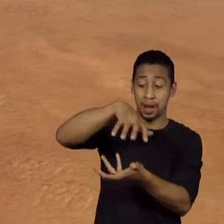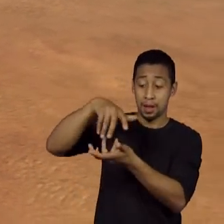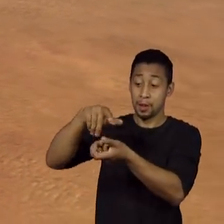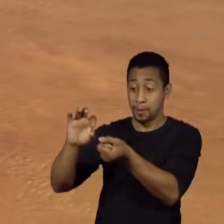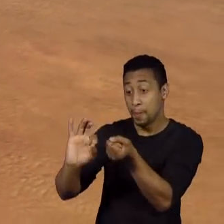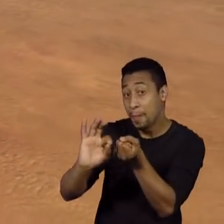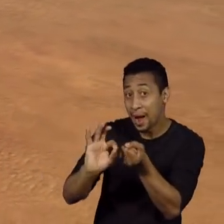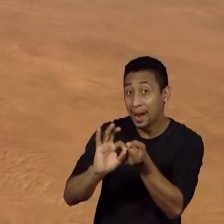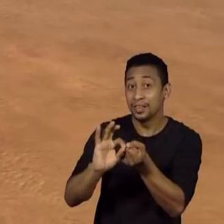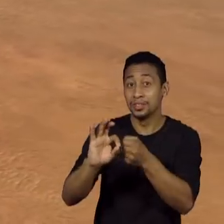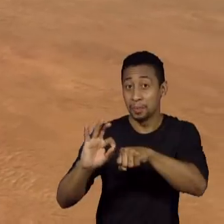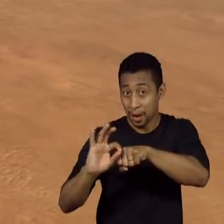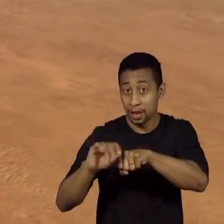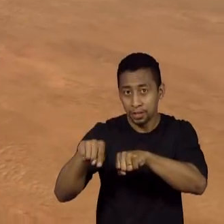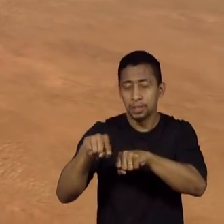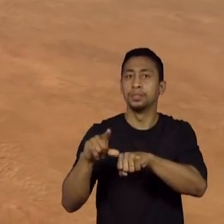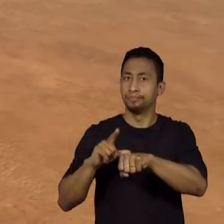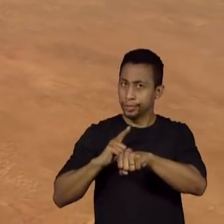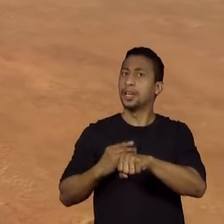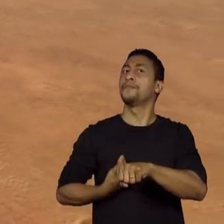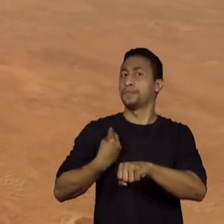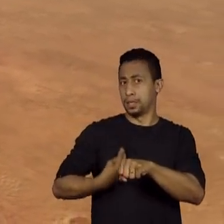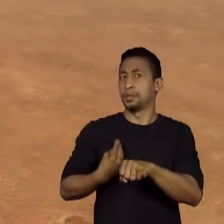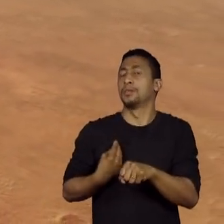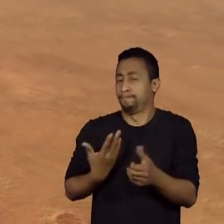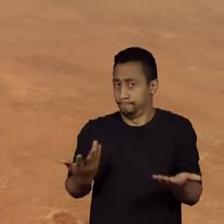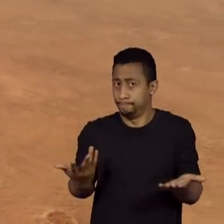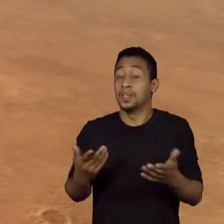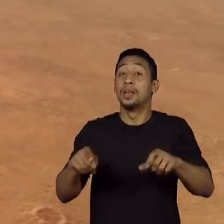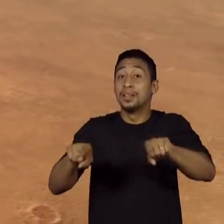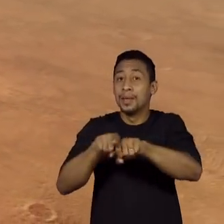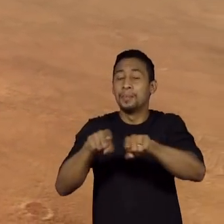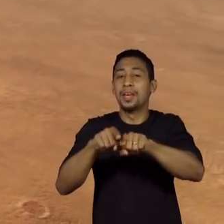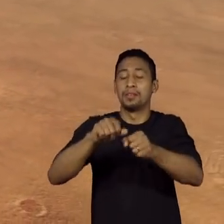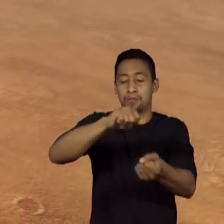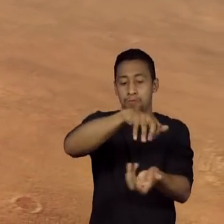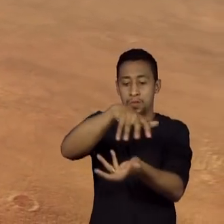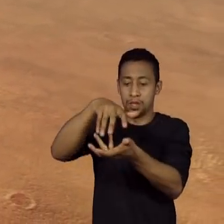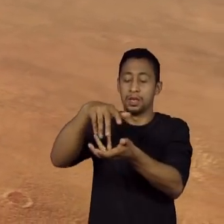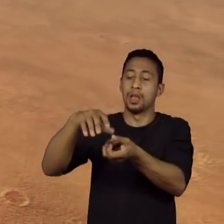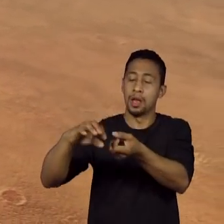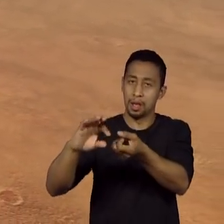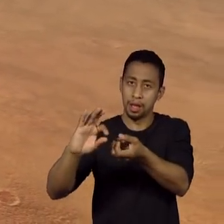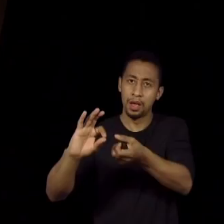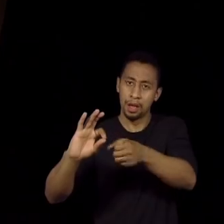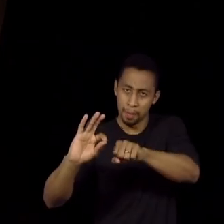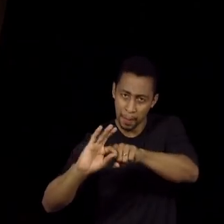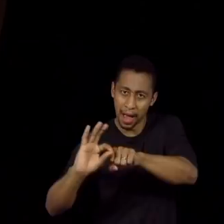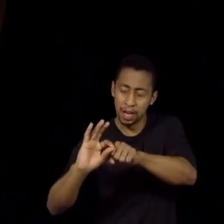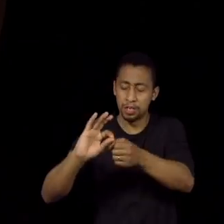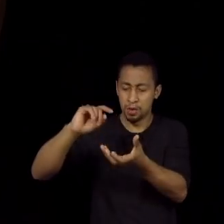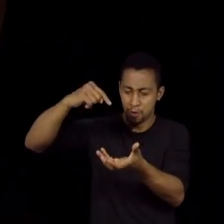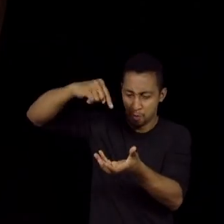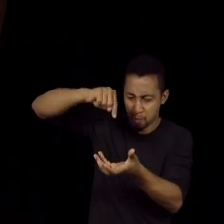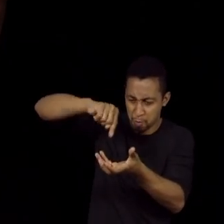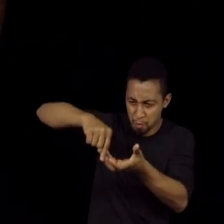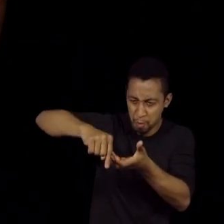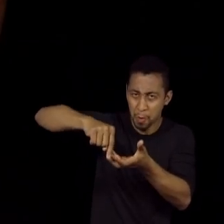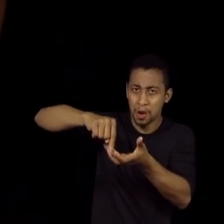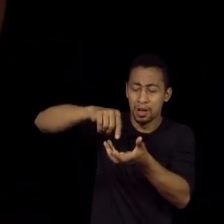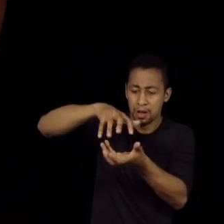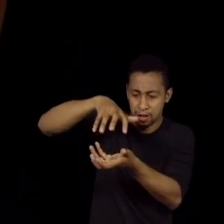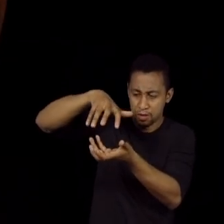muito grande, e inclusive talvez exista vida no subsolo de Marte ainda hoje. Além de Marte, que está sendo